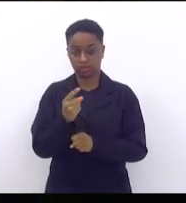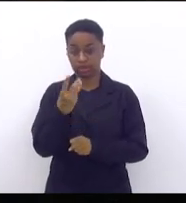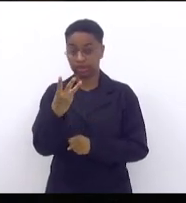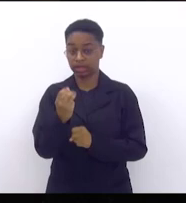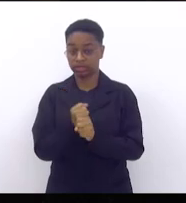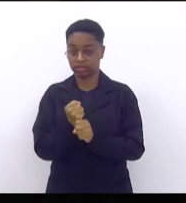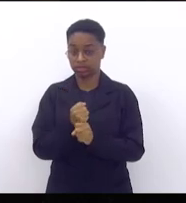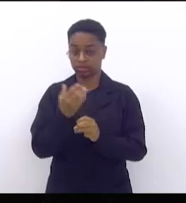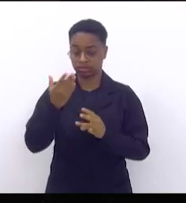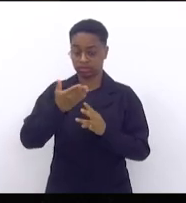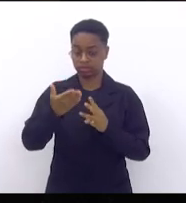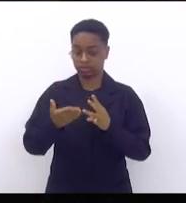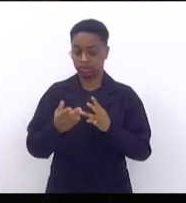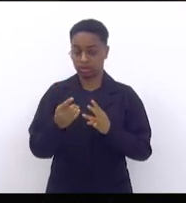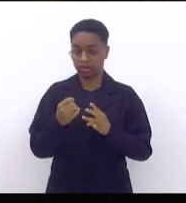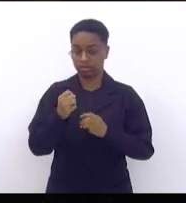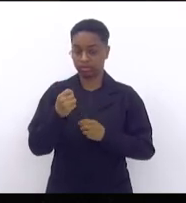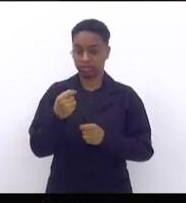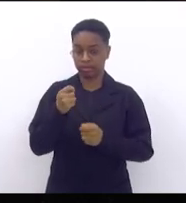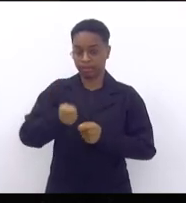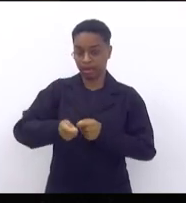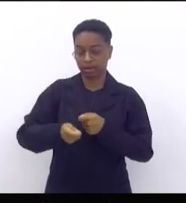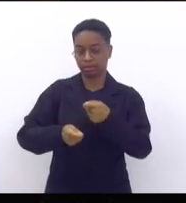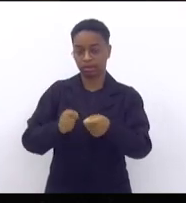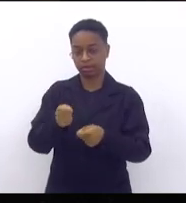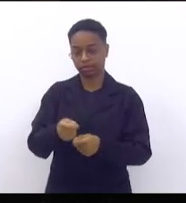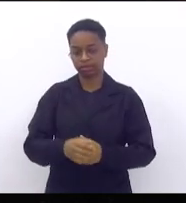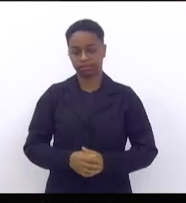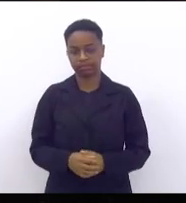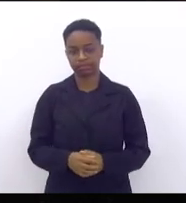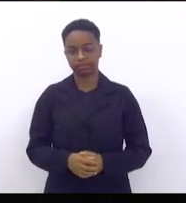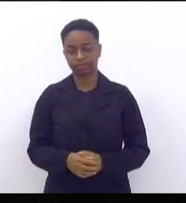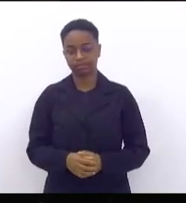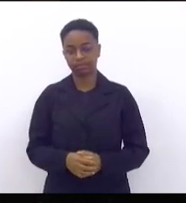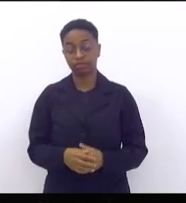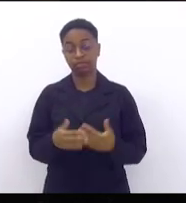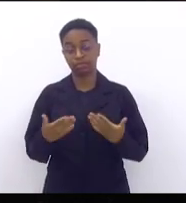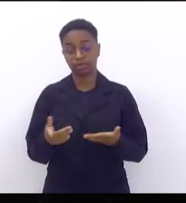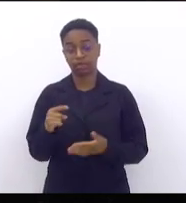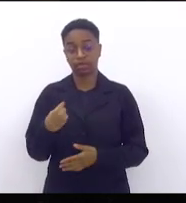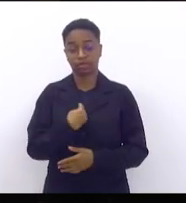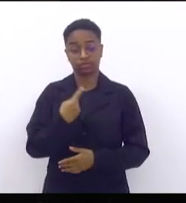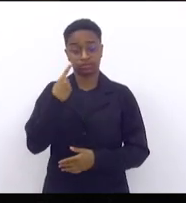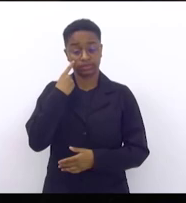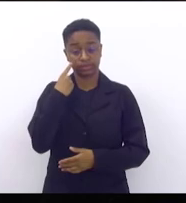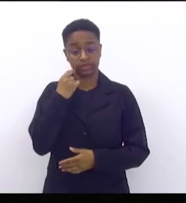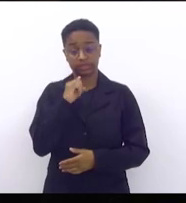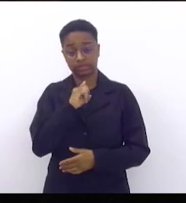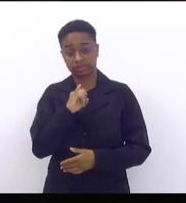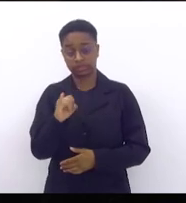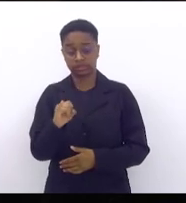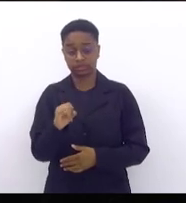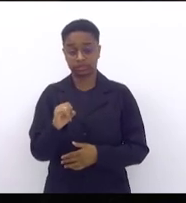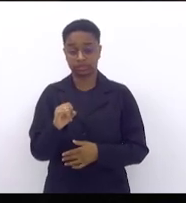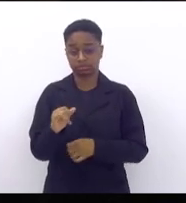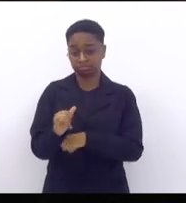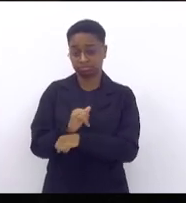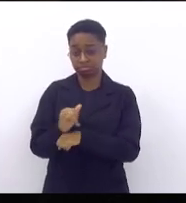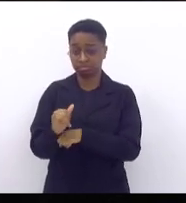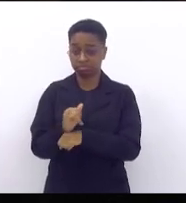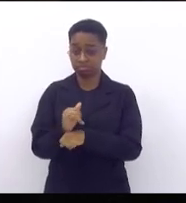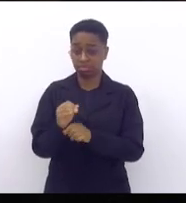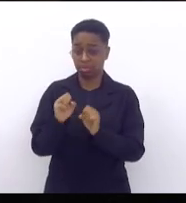3 anos. Vamos ver se esses recursos, por exemplo, não podem